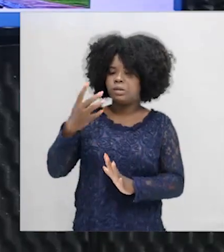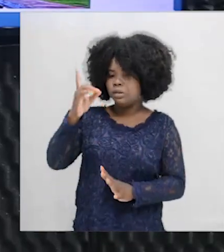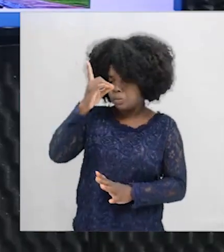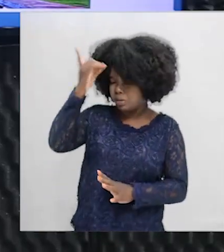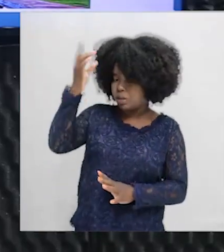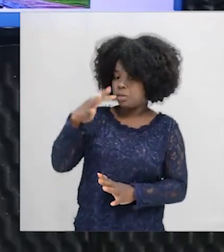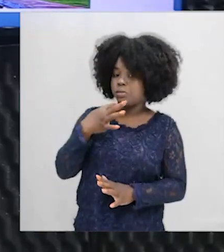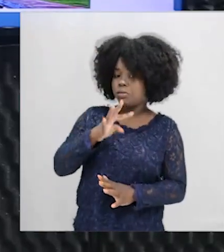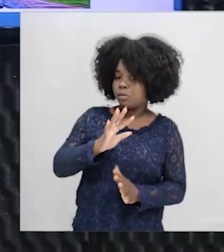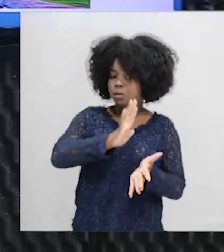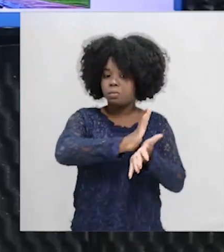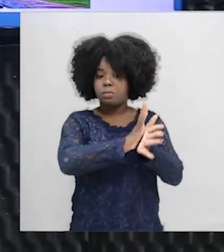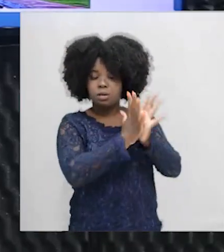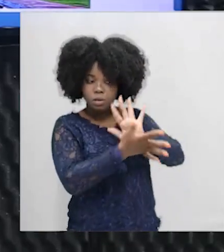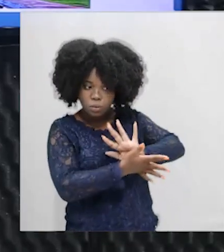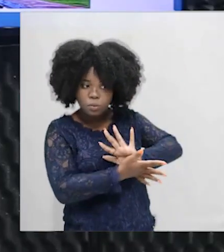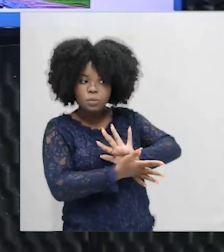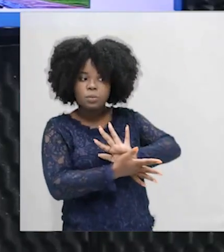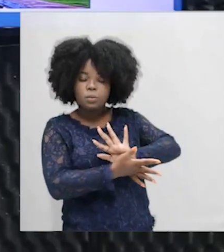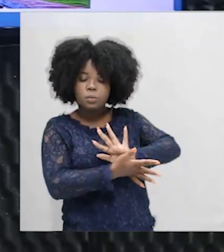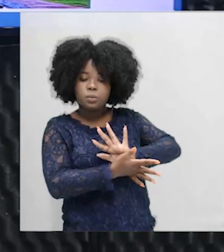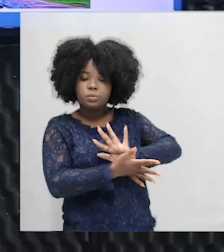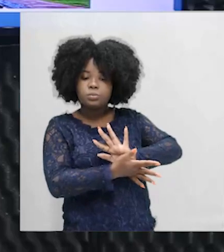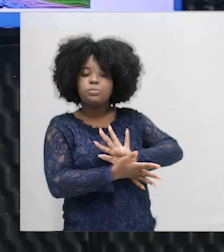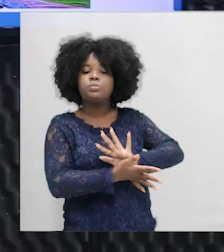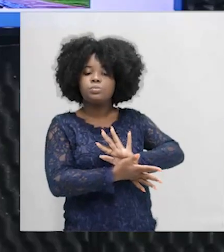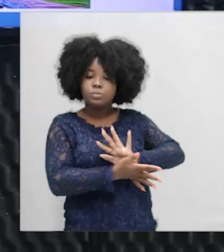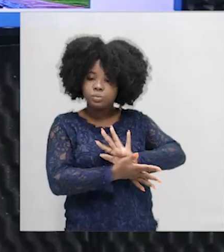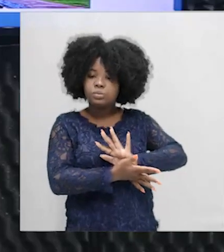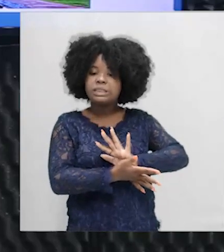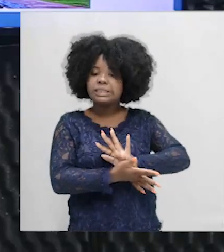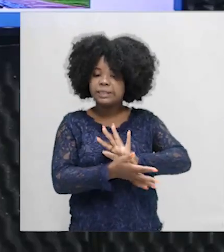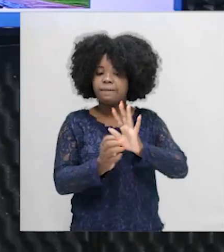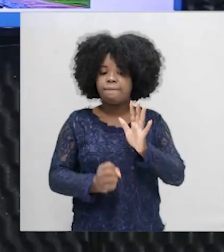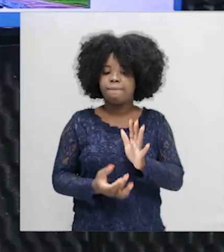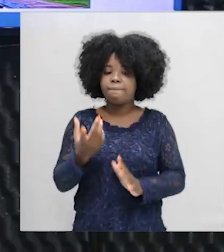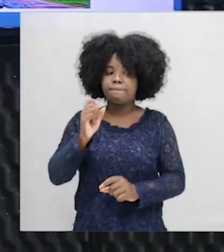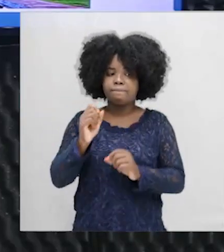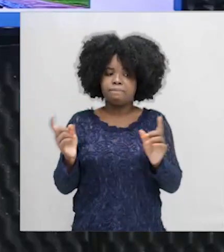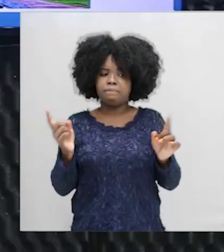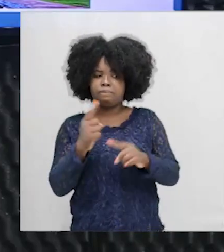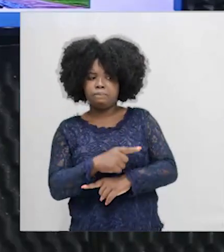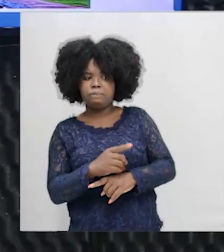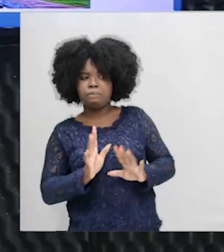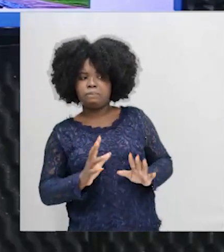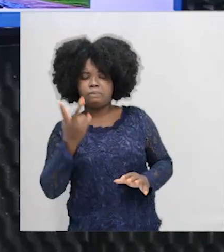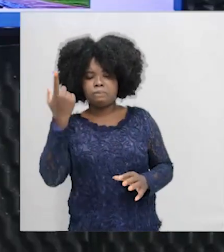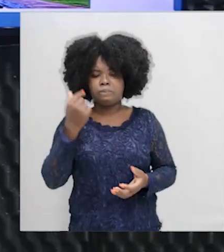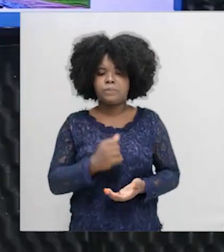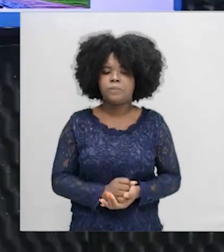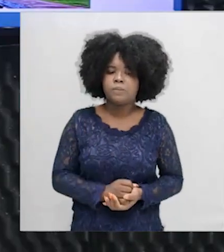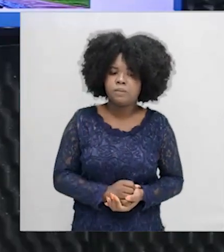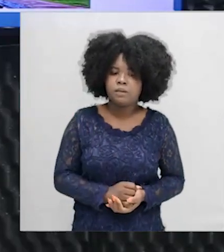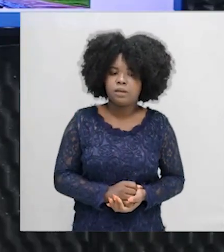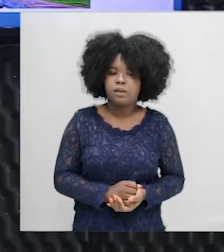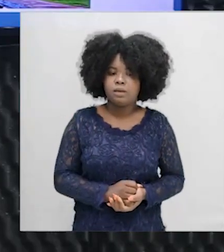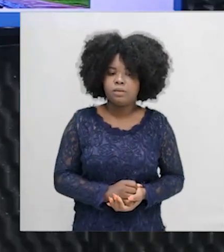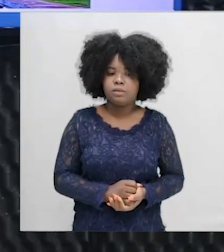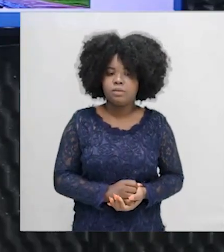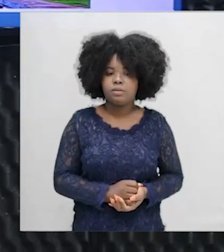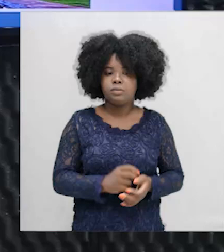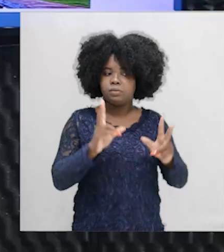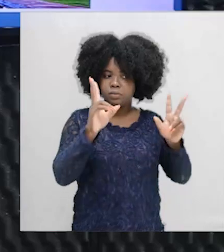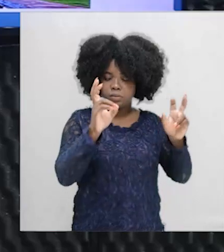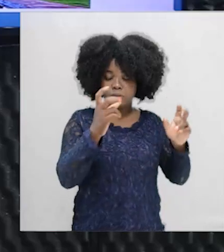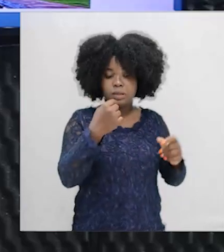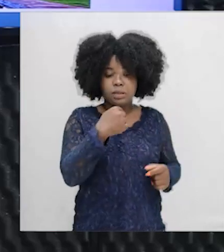seja, preconceituo essas ideias, eu crio uma aversão natural. Então, por exemplo, não era um assunto da qual eu dominava,